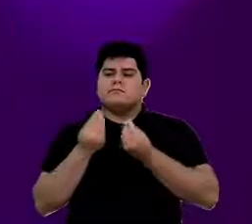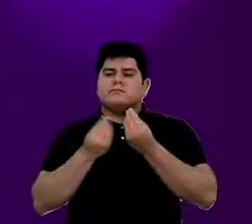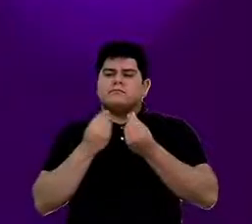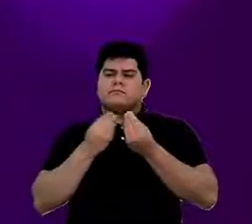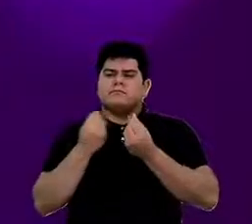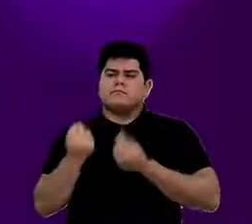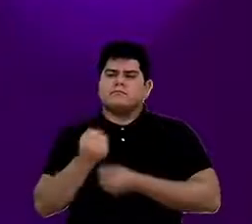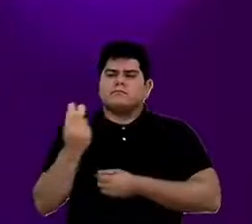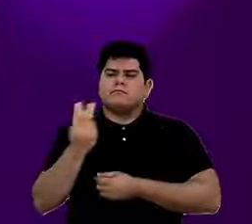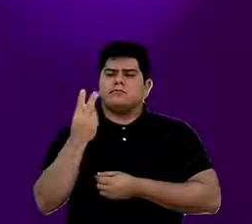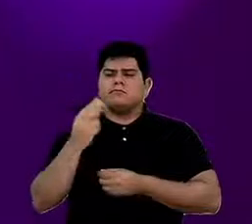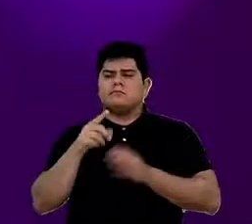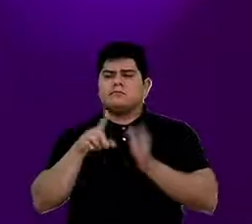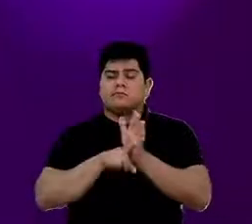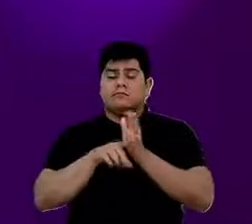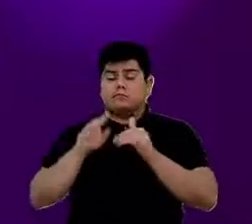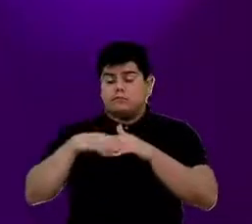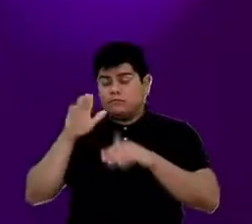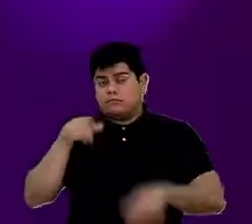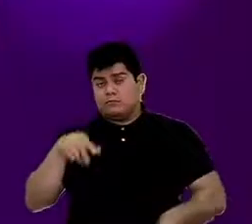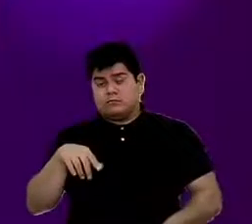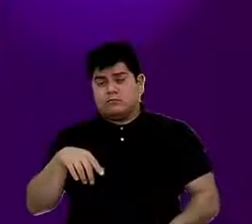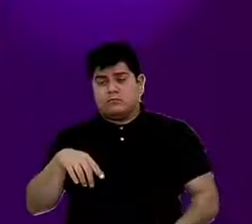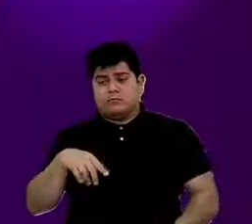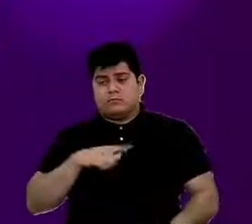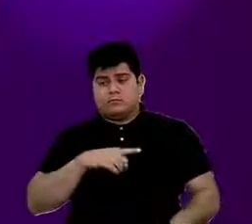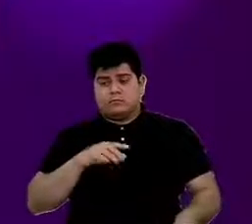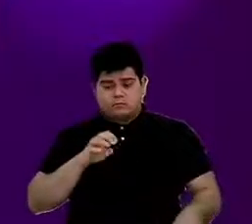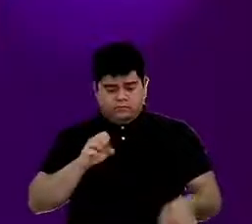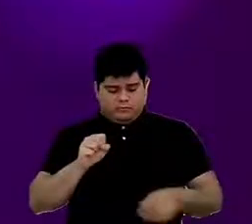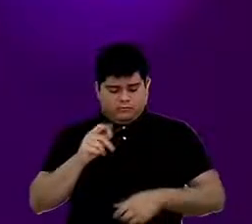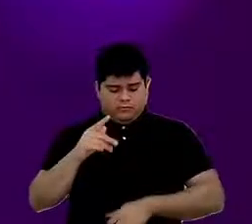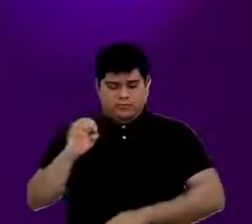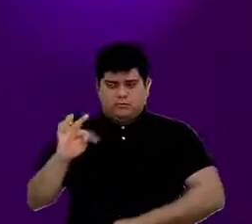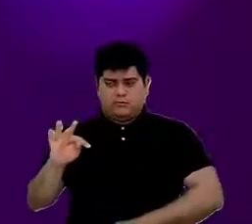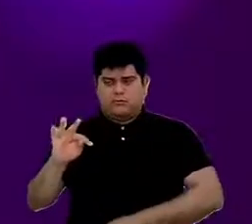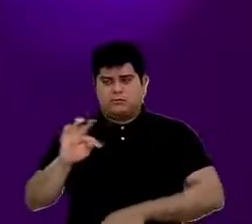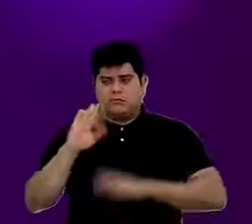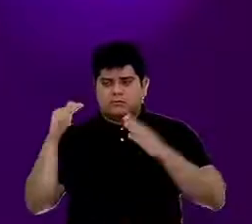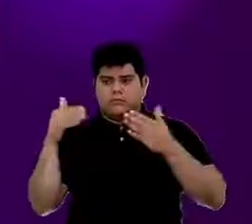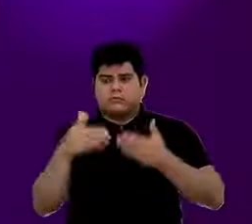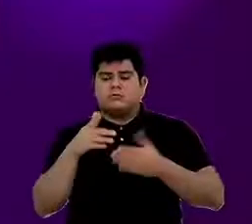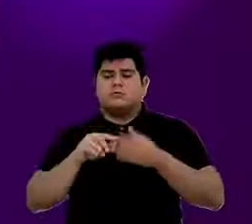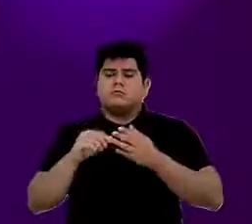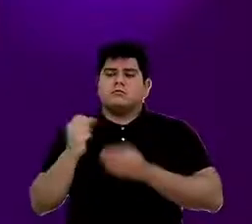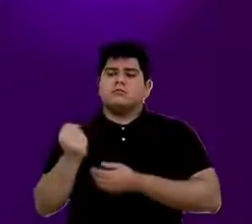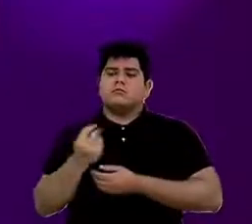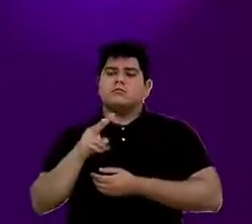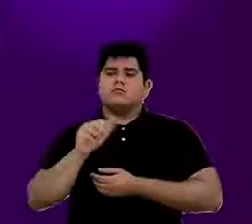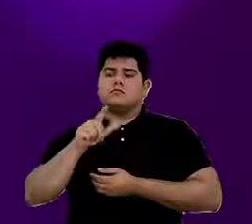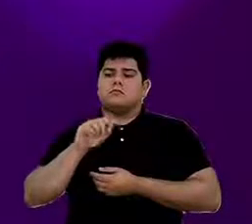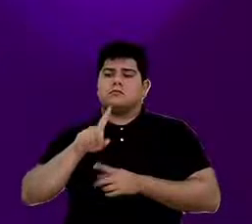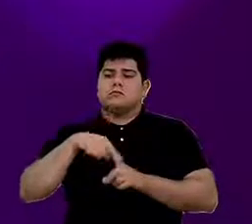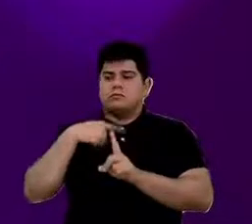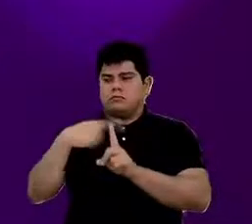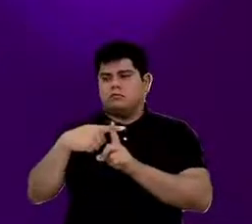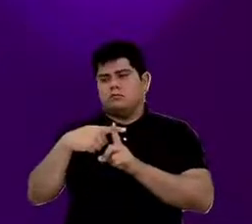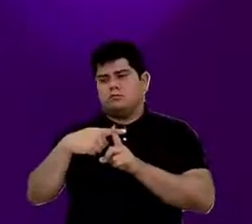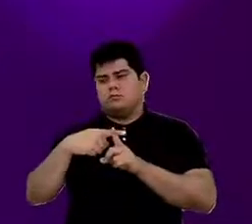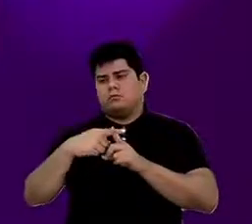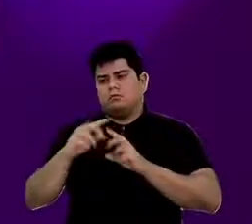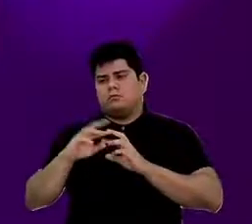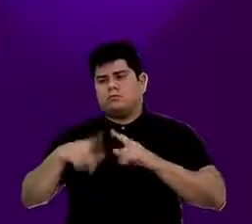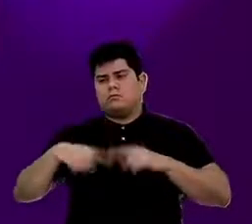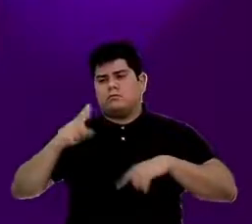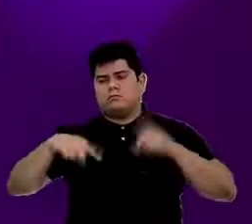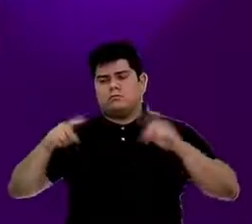valor preditivo negativo maiores em relação ao SPECT, com uma especificidade e um valor preditivo positivo, sem diferença